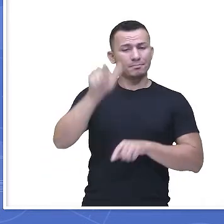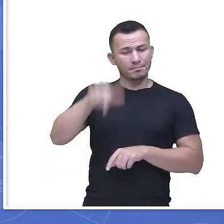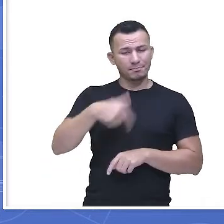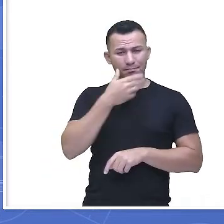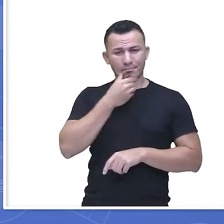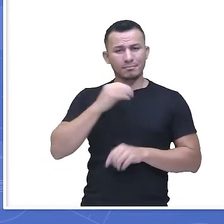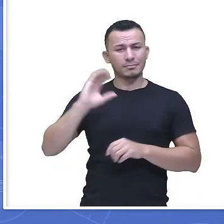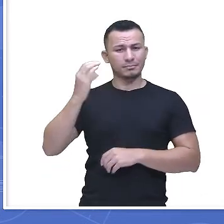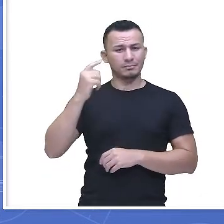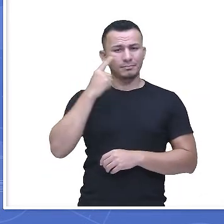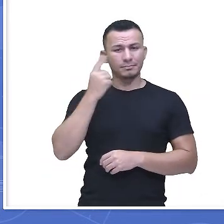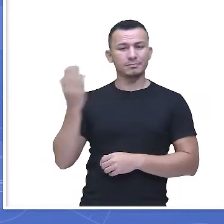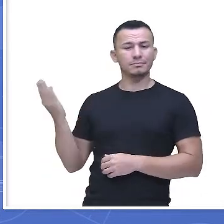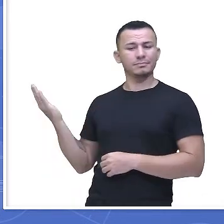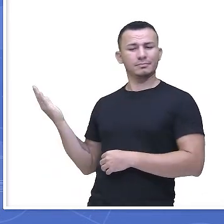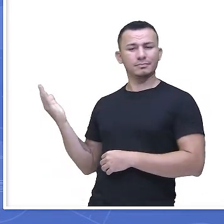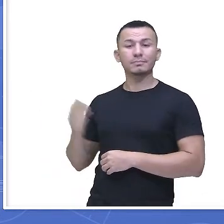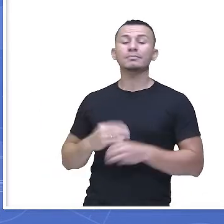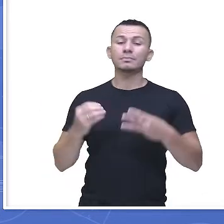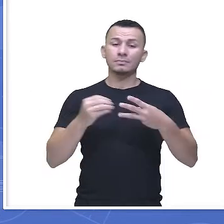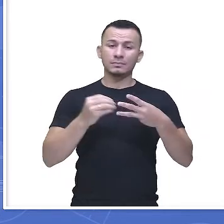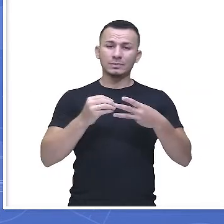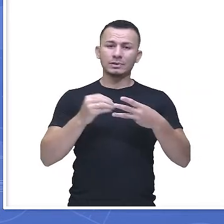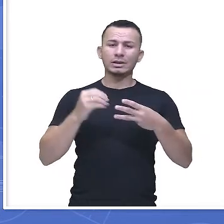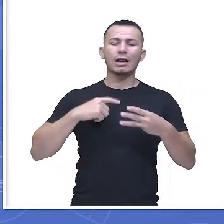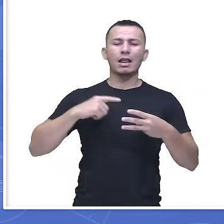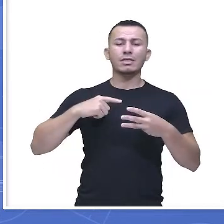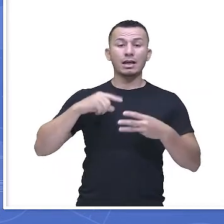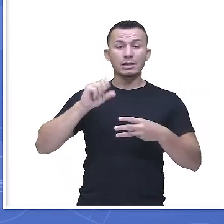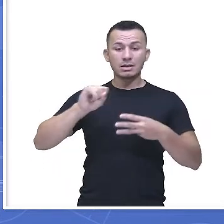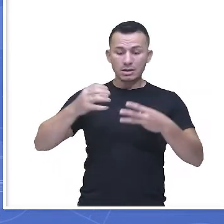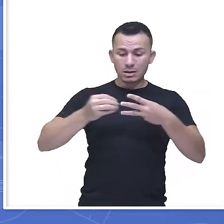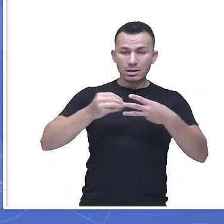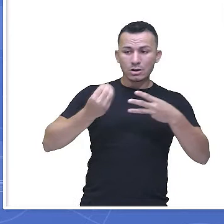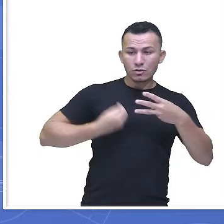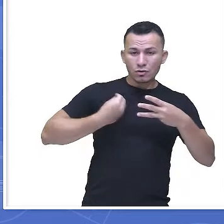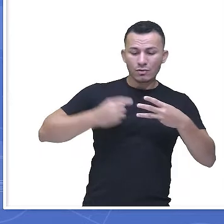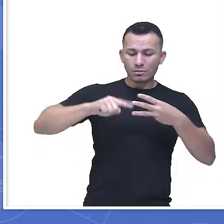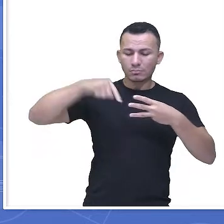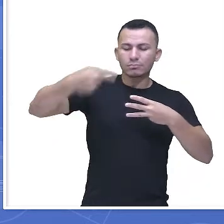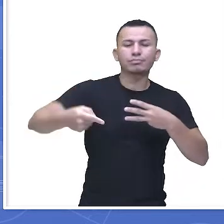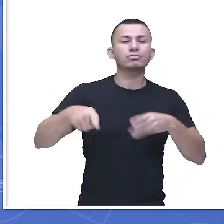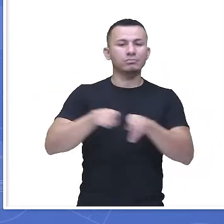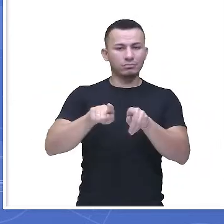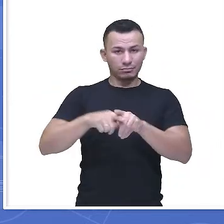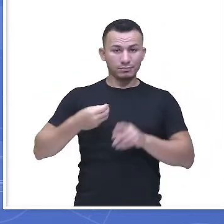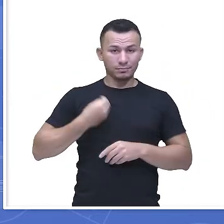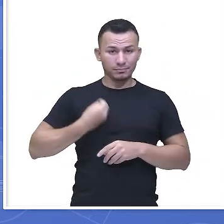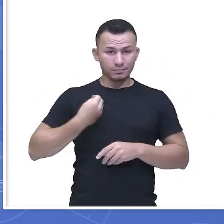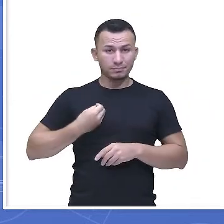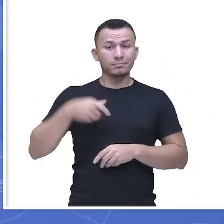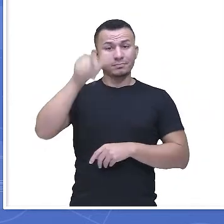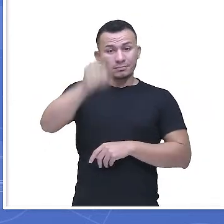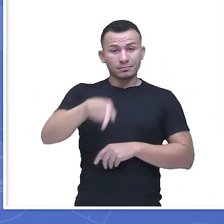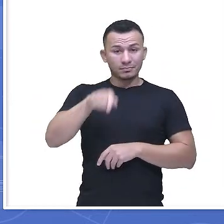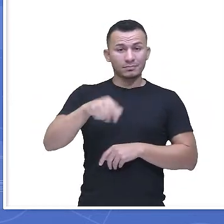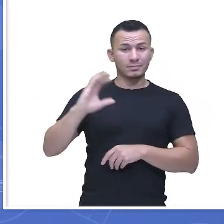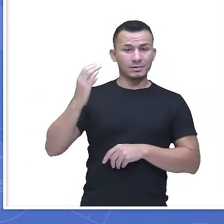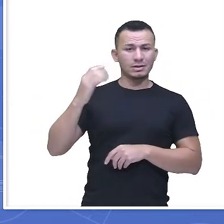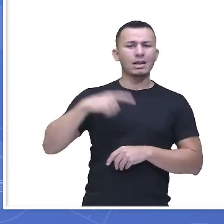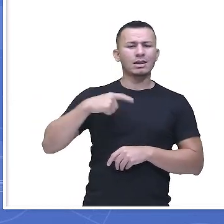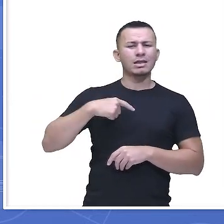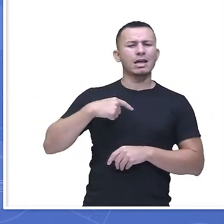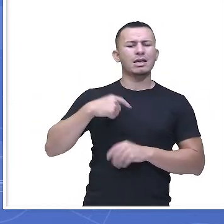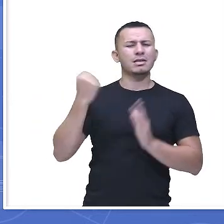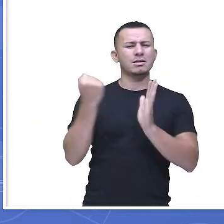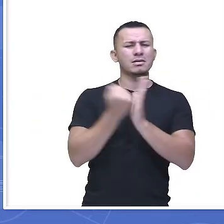toda célula provém de outra pré-existente. Esse cientista tem uma frase super